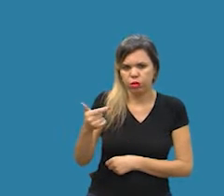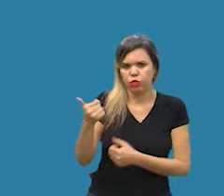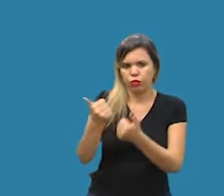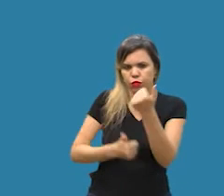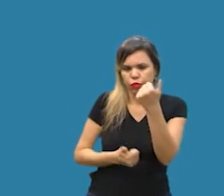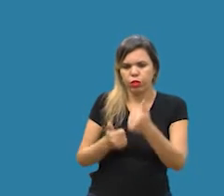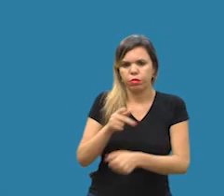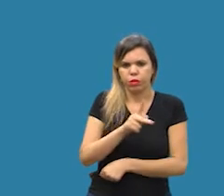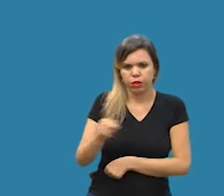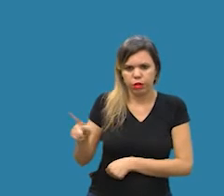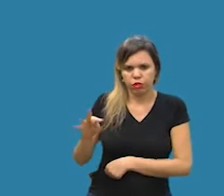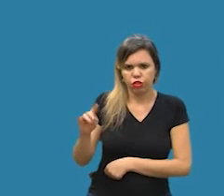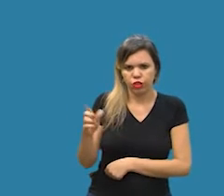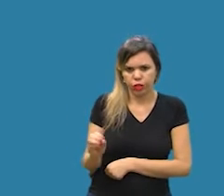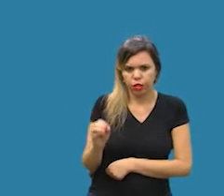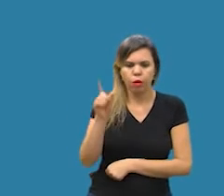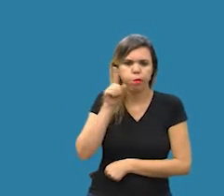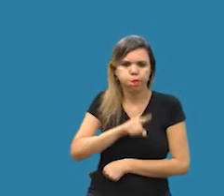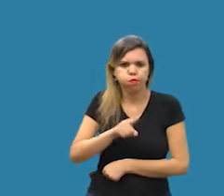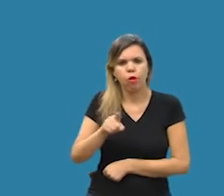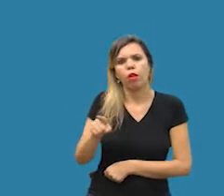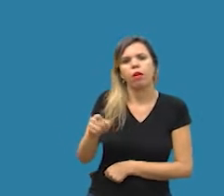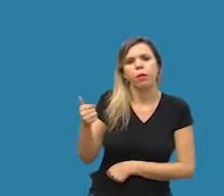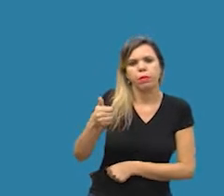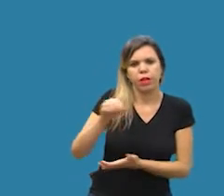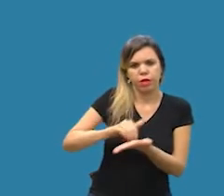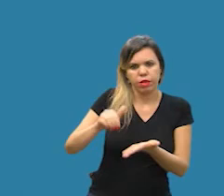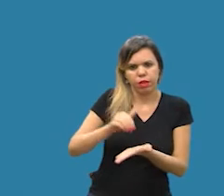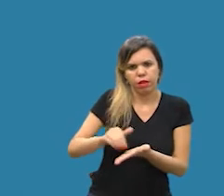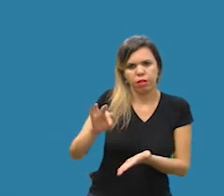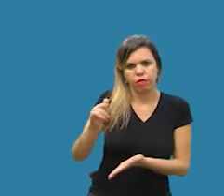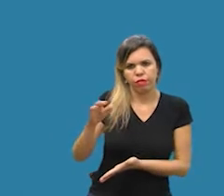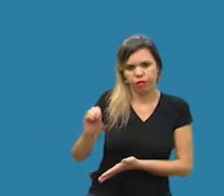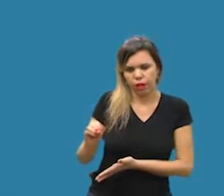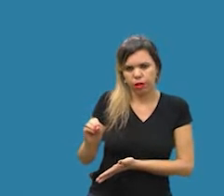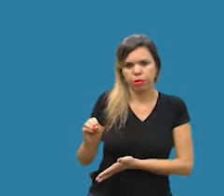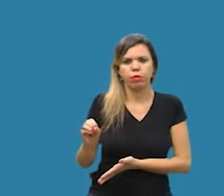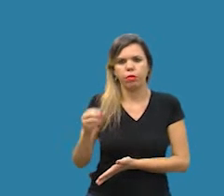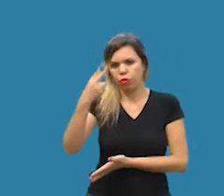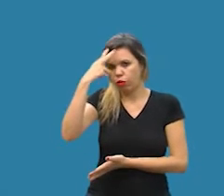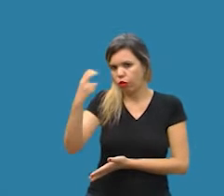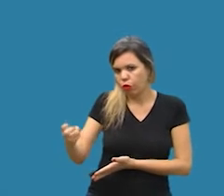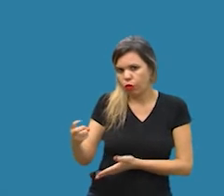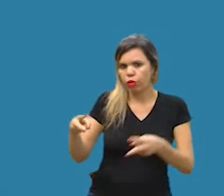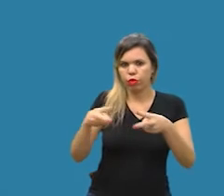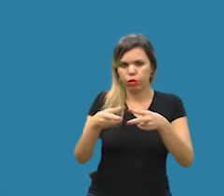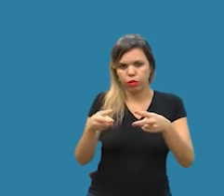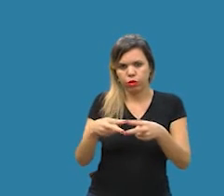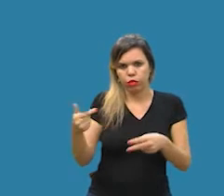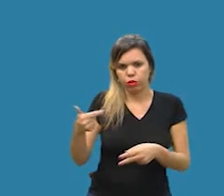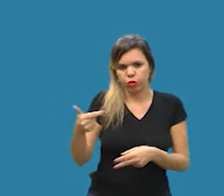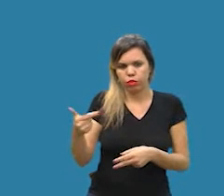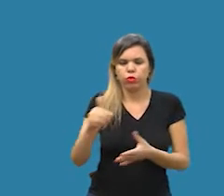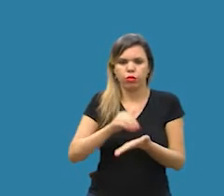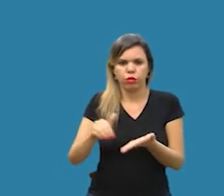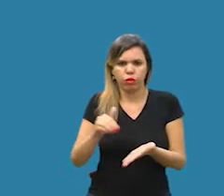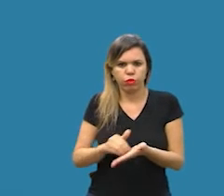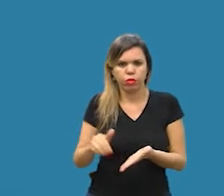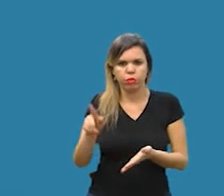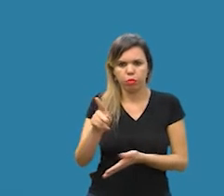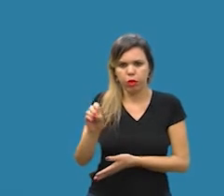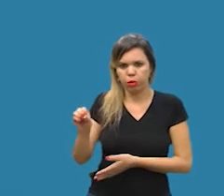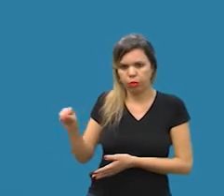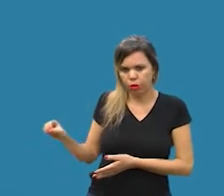segundo vice-presidente, Tiago Martins, de Americana. O primeiro secretário, Fábio Valadão, de Paulínia. O segundo